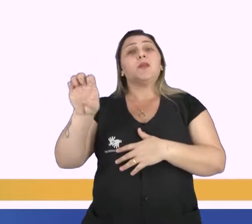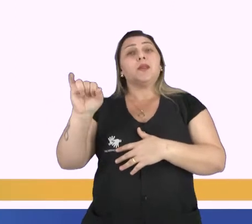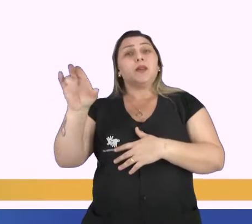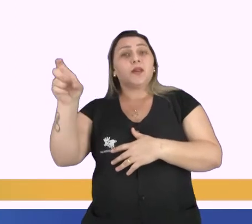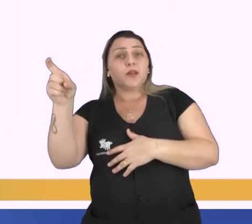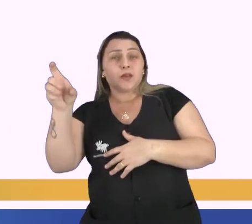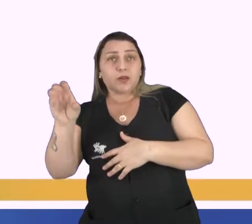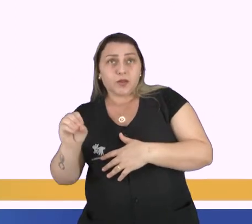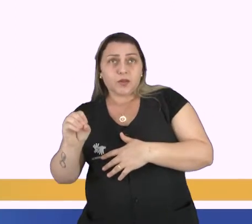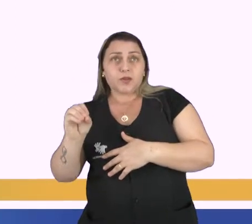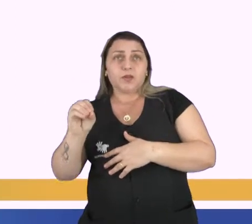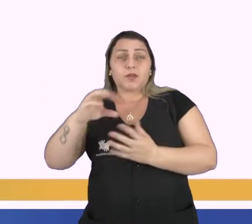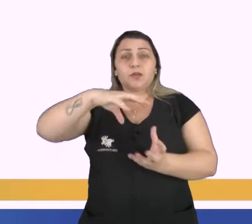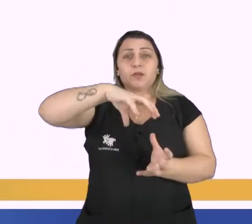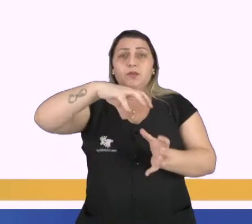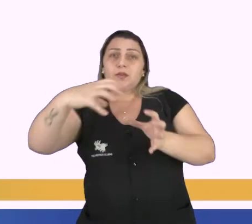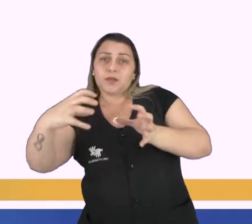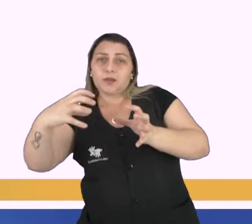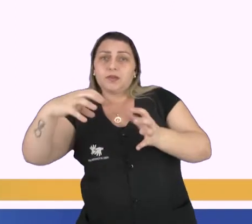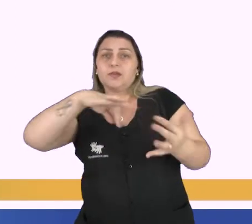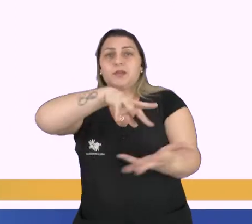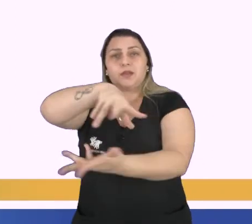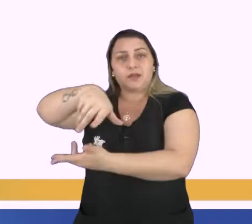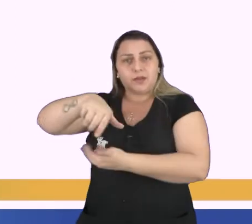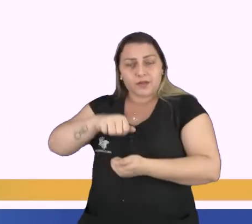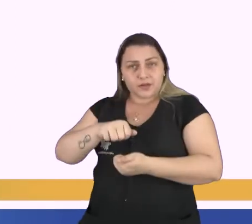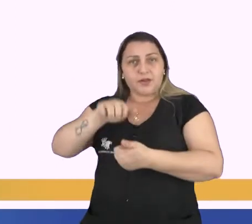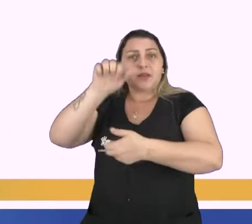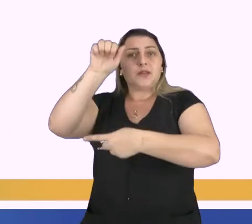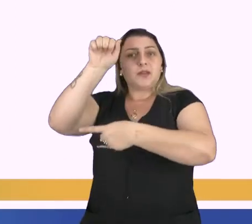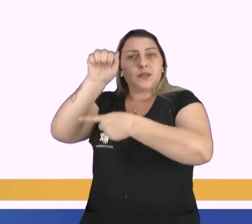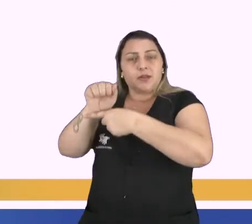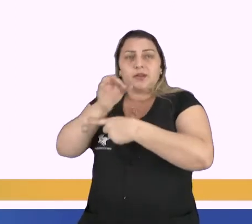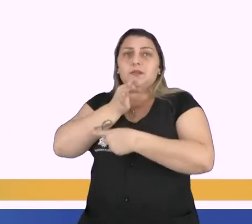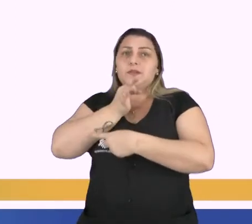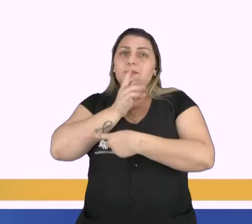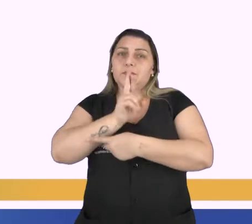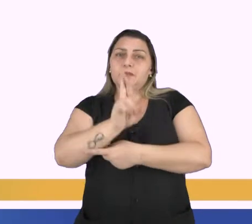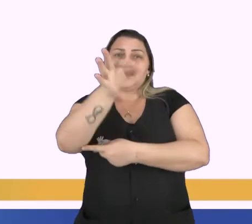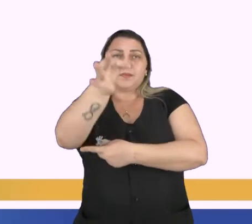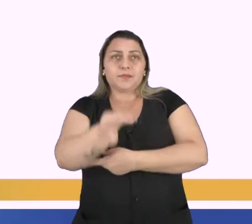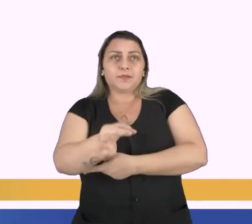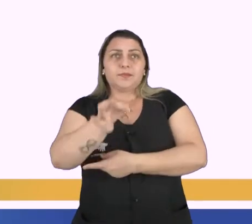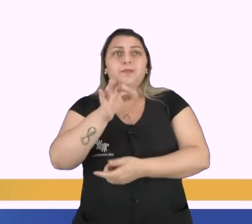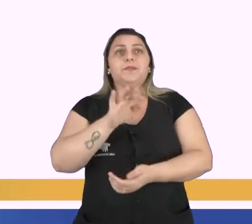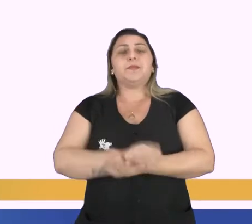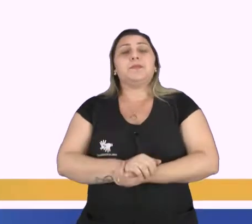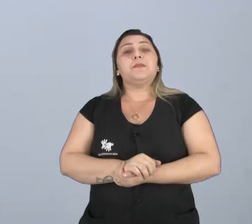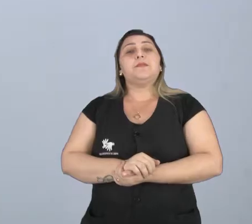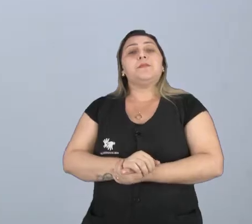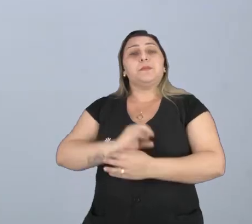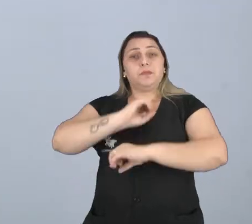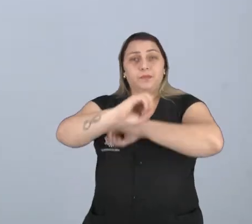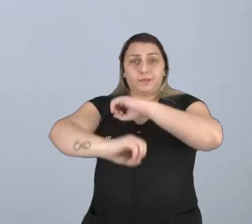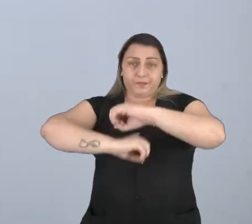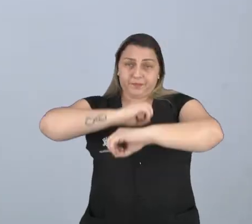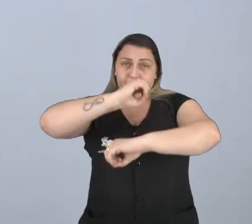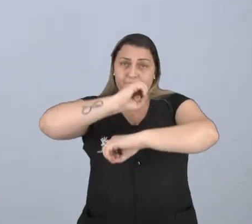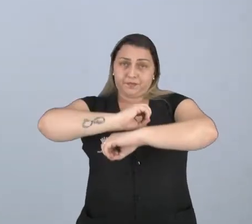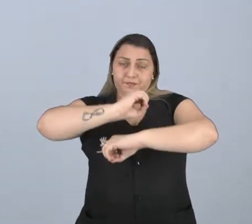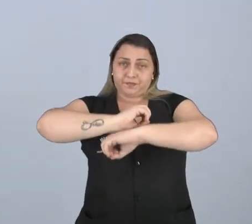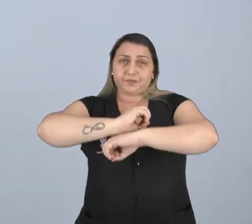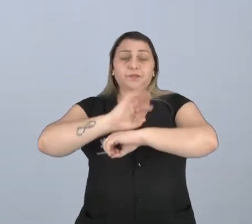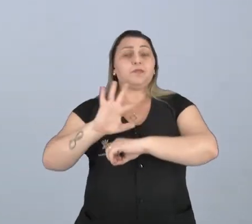do eixo de inclinação da Terra, tá? Então a letra A é a que preenche a sentença de forma correta. Então as estações do ano, né,